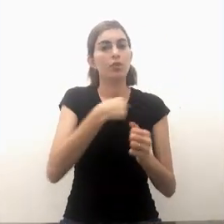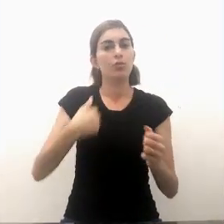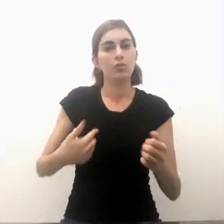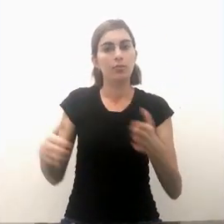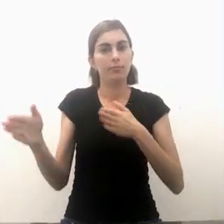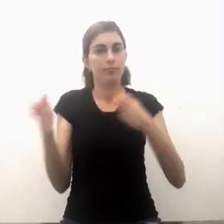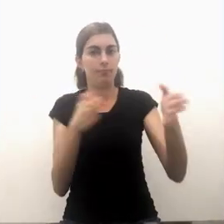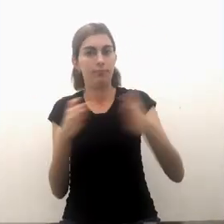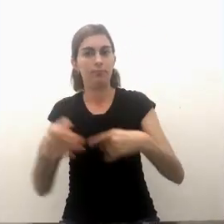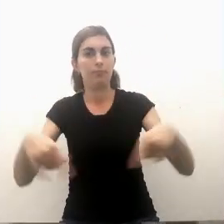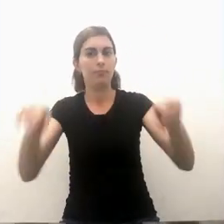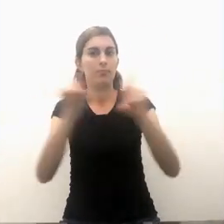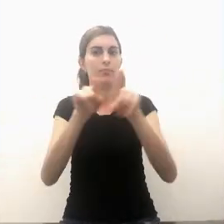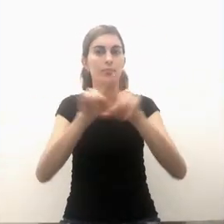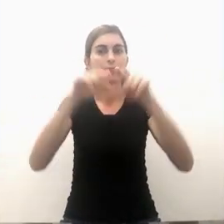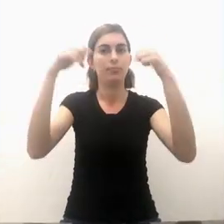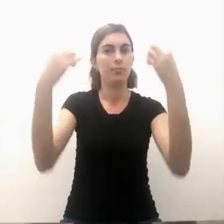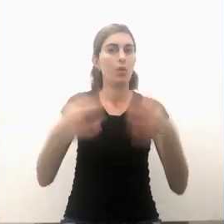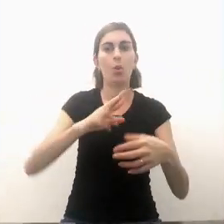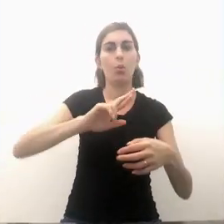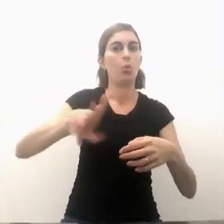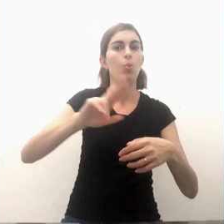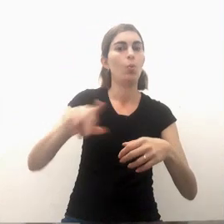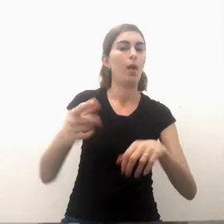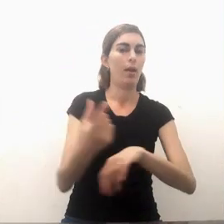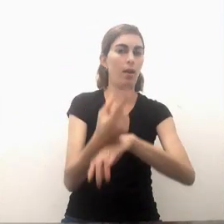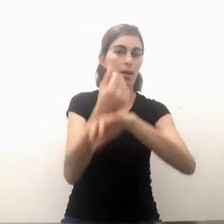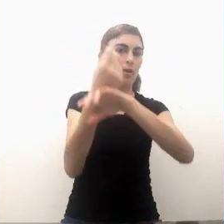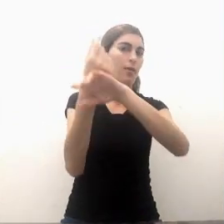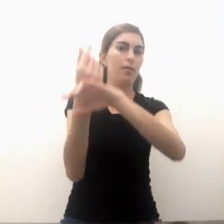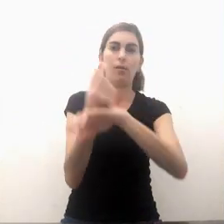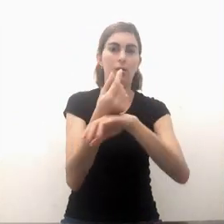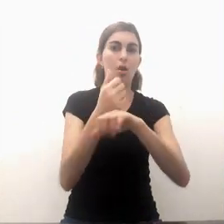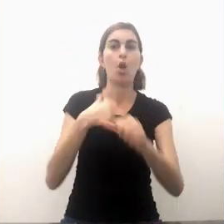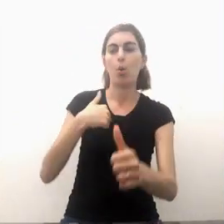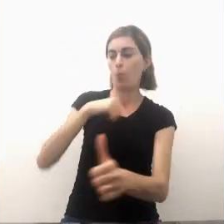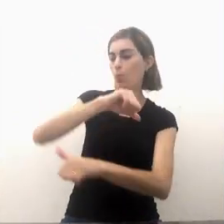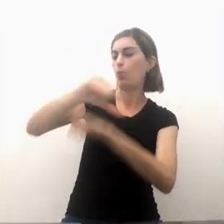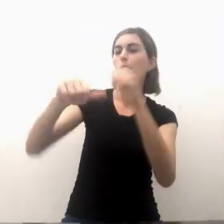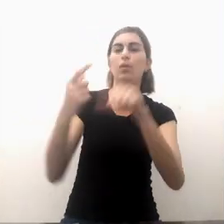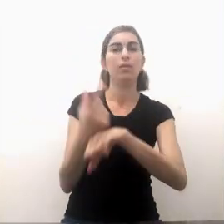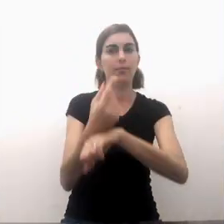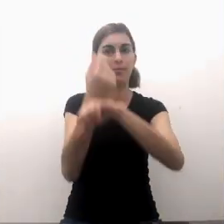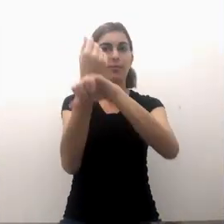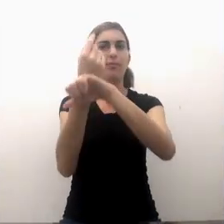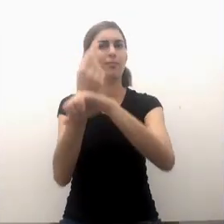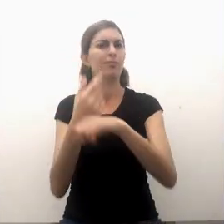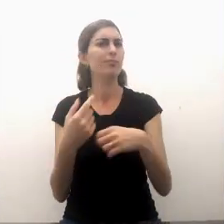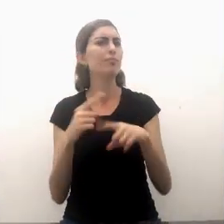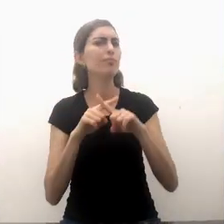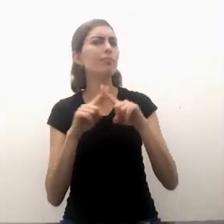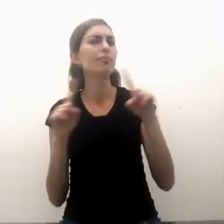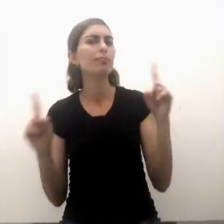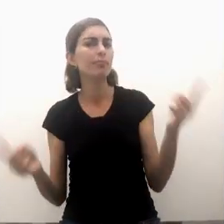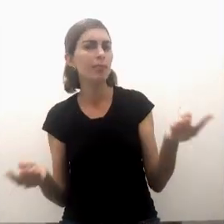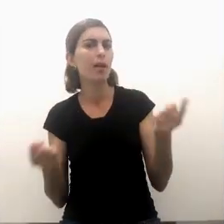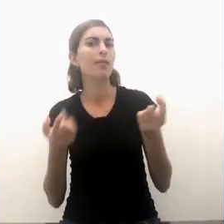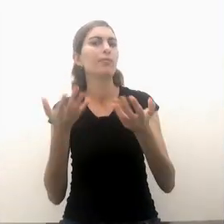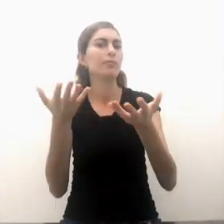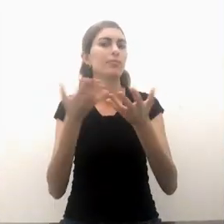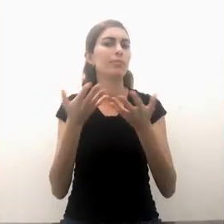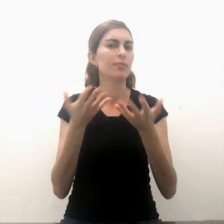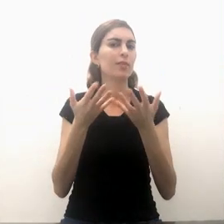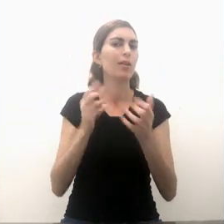nesse momento, também dizia que não era capitalista, não estava se tornando capitalista, mas que